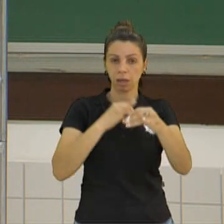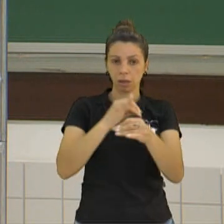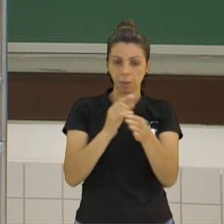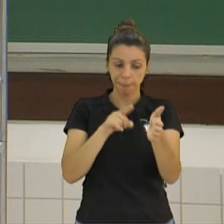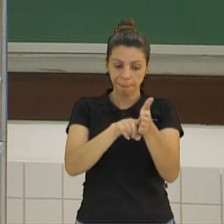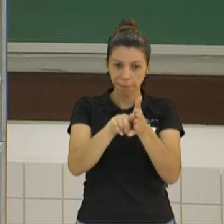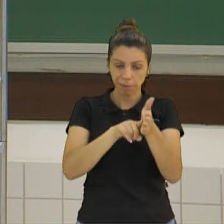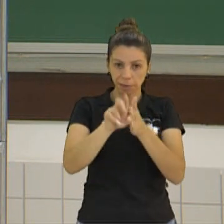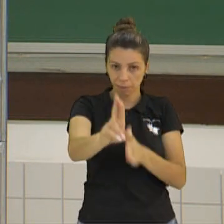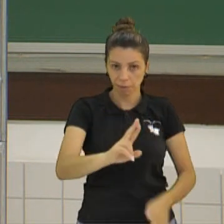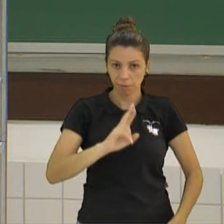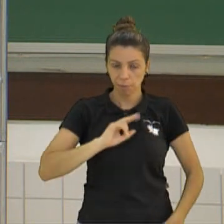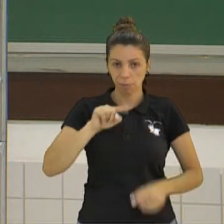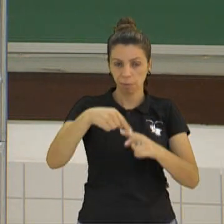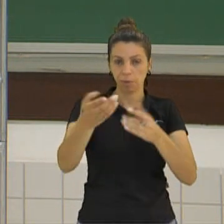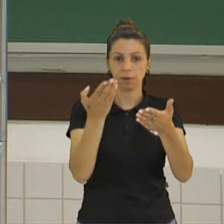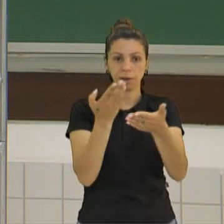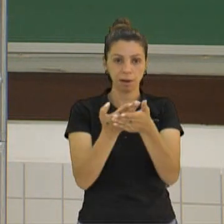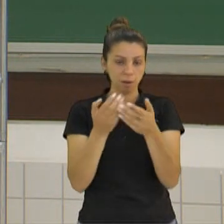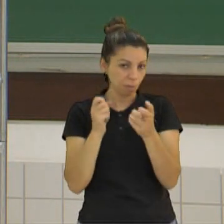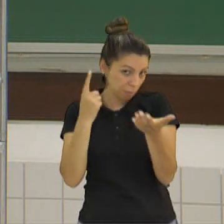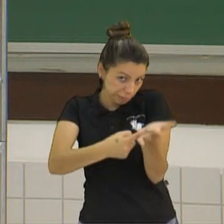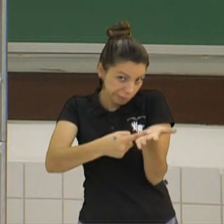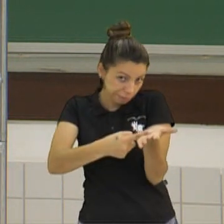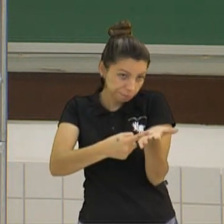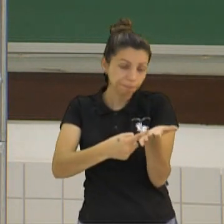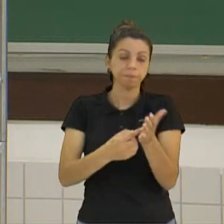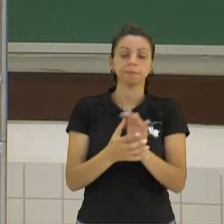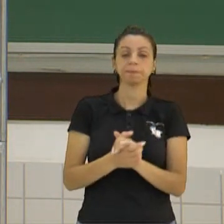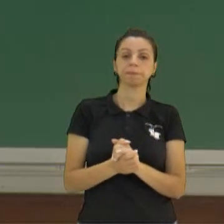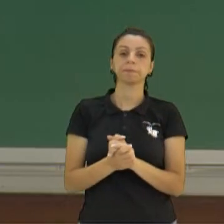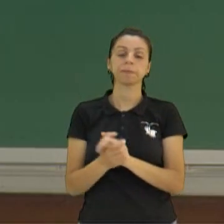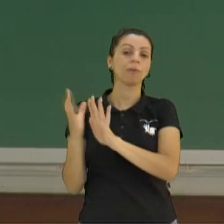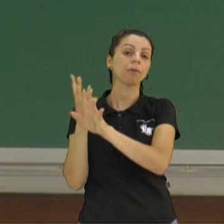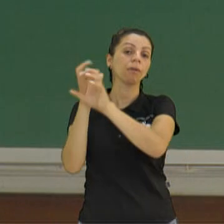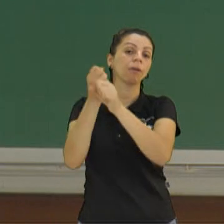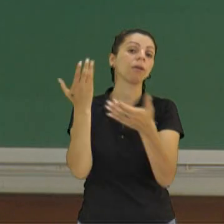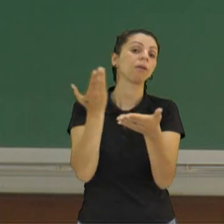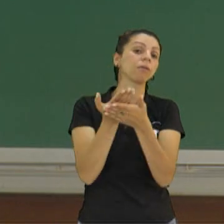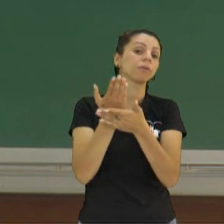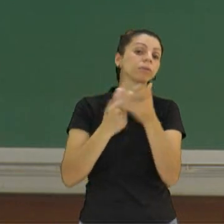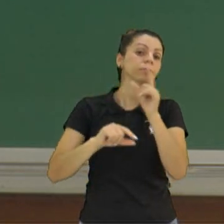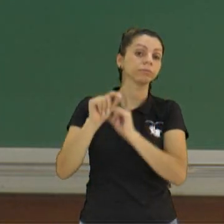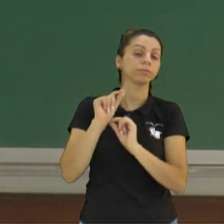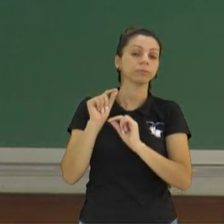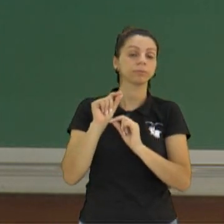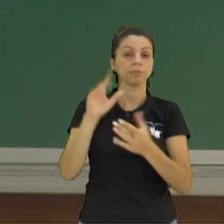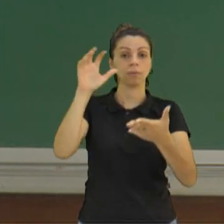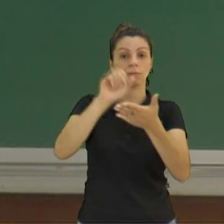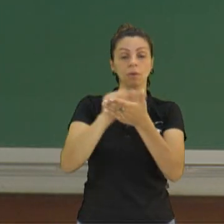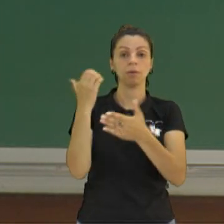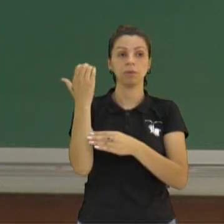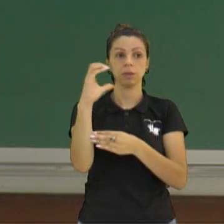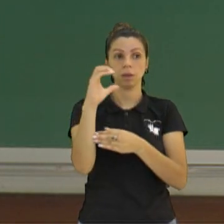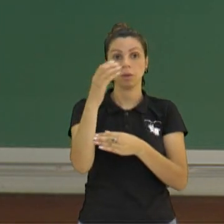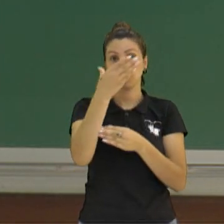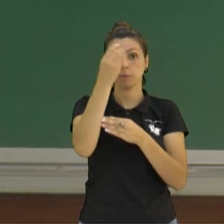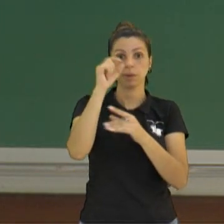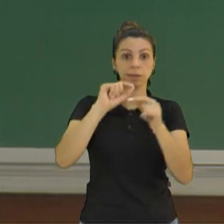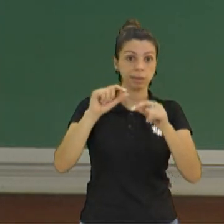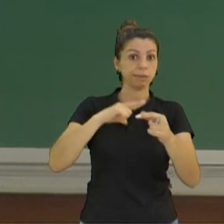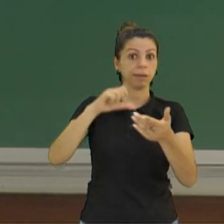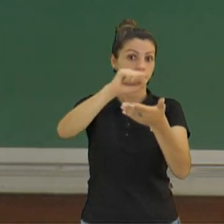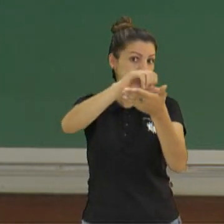resposta na próxima aula. Fechado? Vamos continuando então. O que nós vimos na aula de hoje? Notação científica. Não se esqueça que